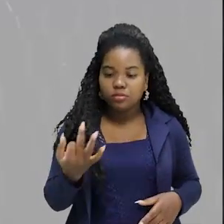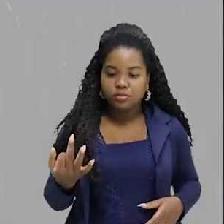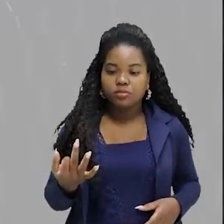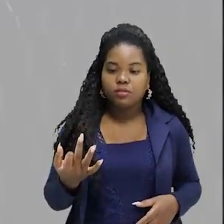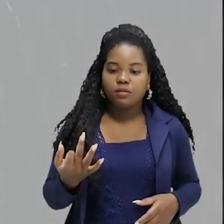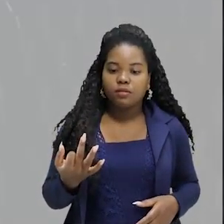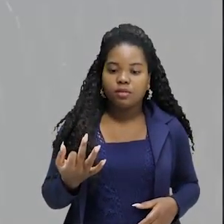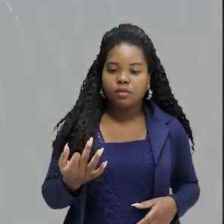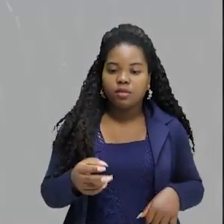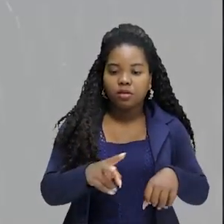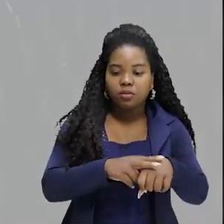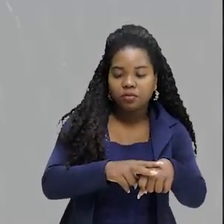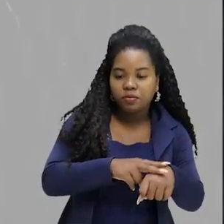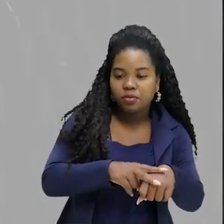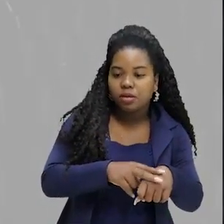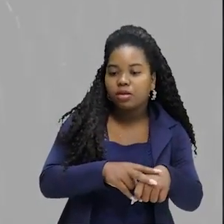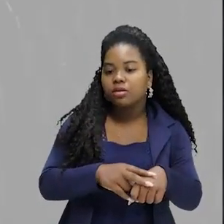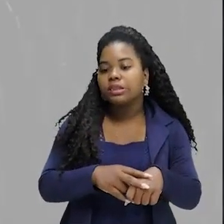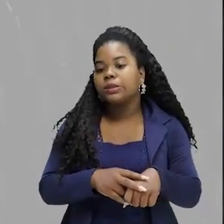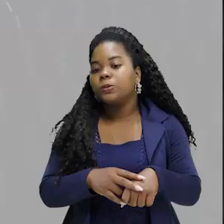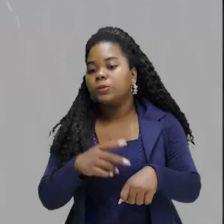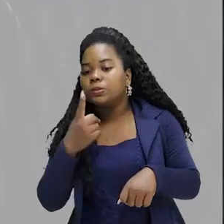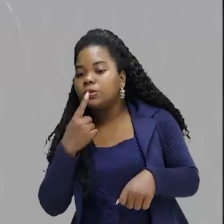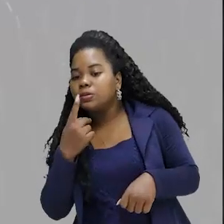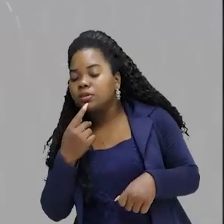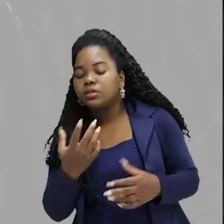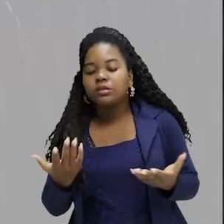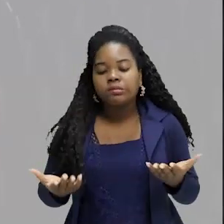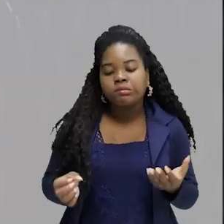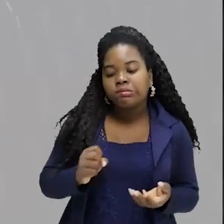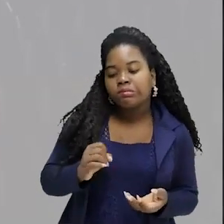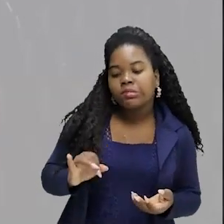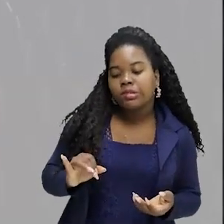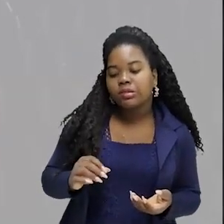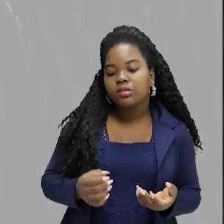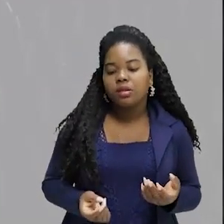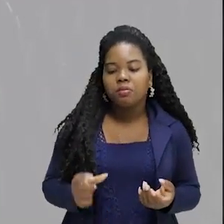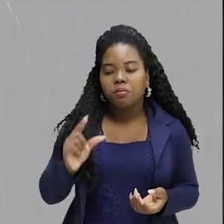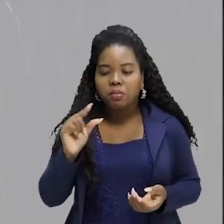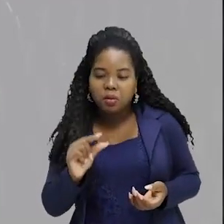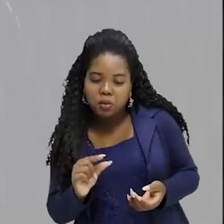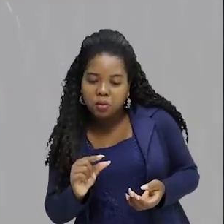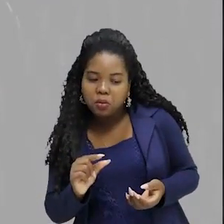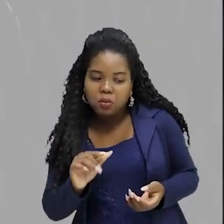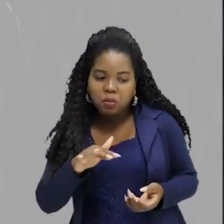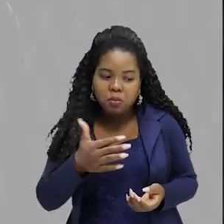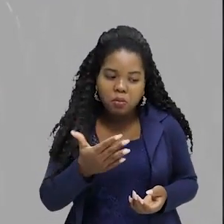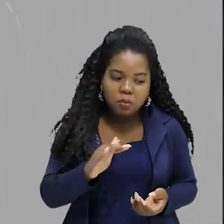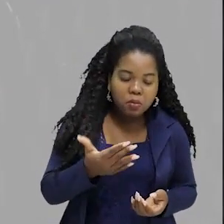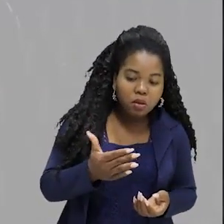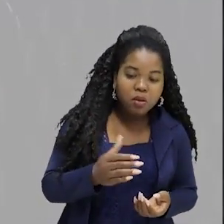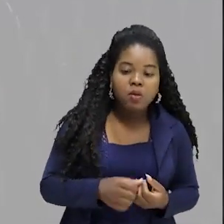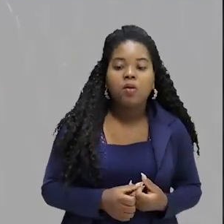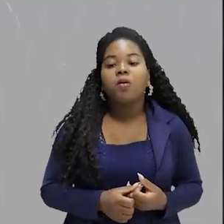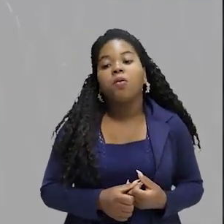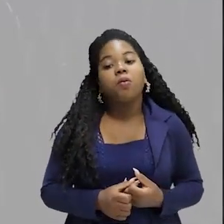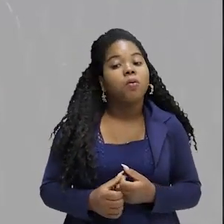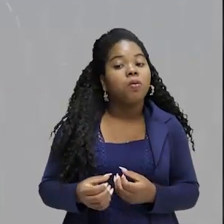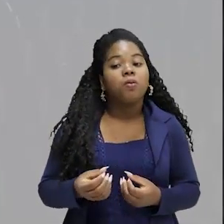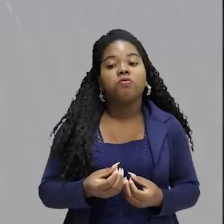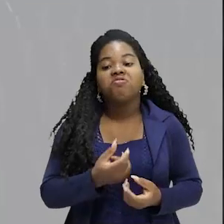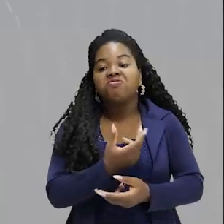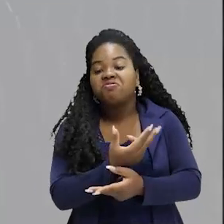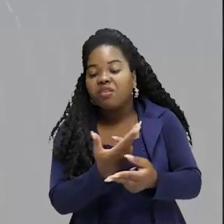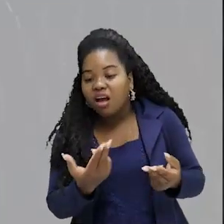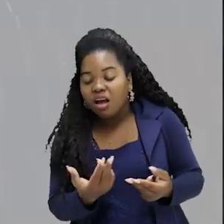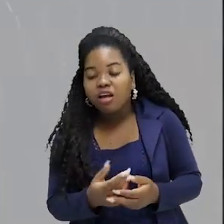do verde para esse vermelho vai indicar se ali nós temos pouco, moderado ou bastante açúcar, ou